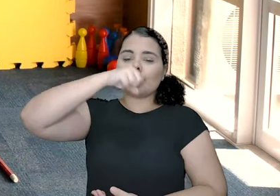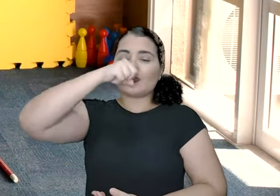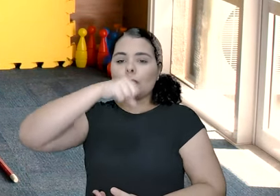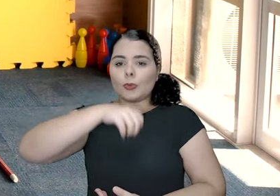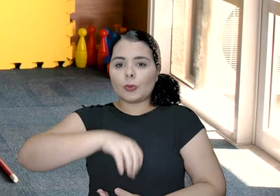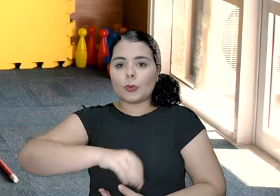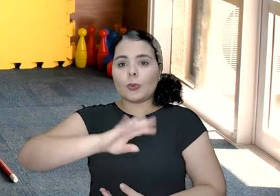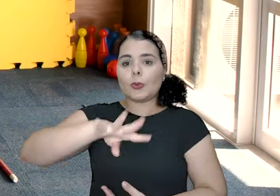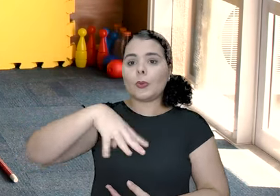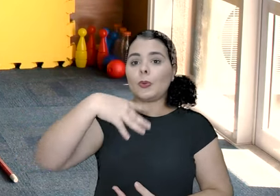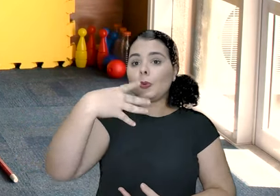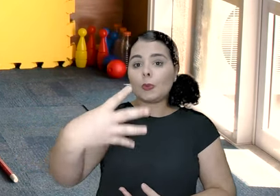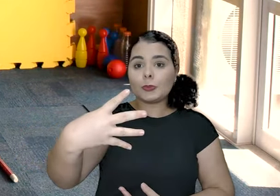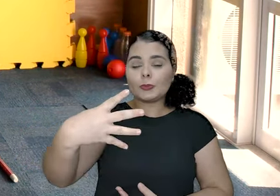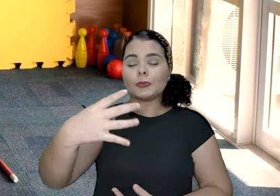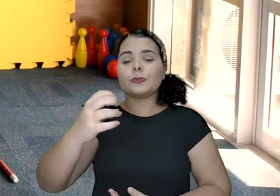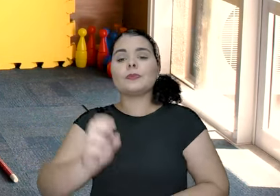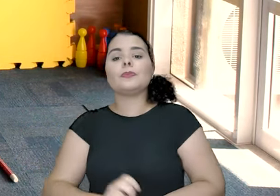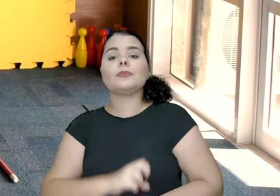quatro,